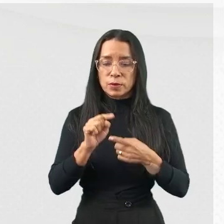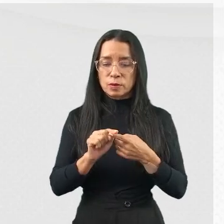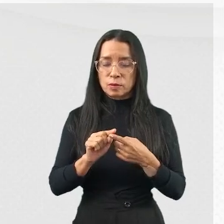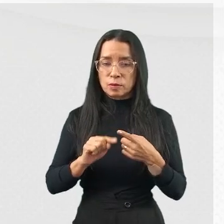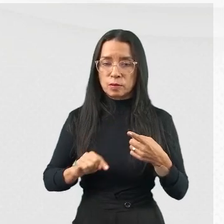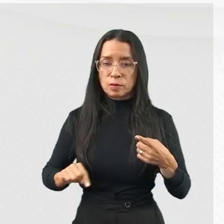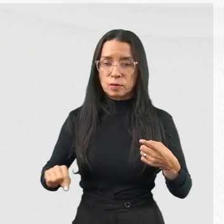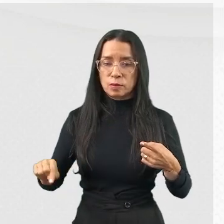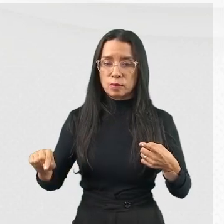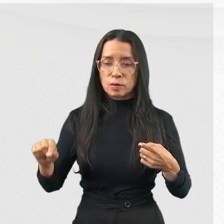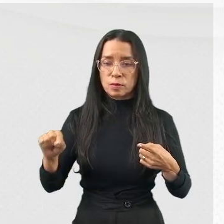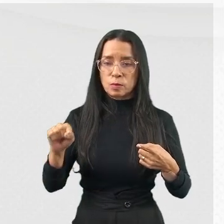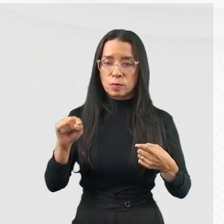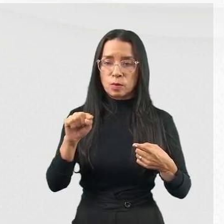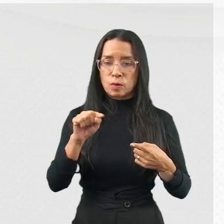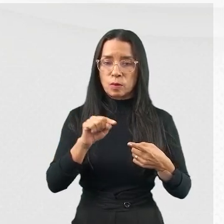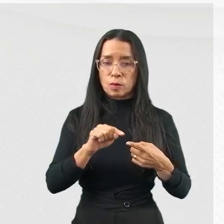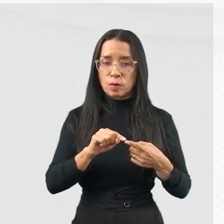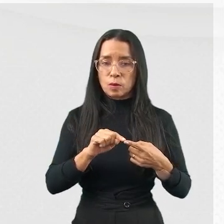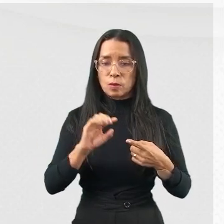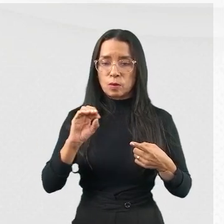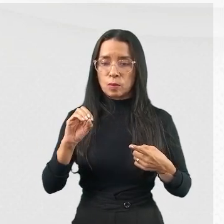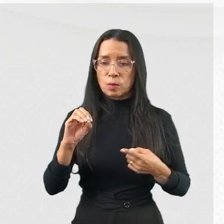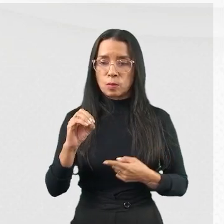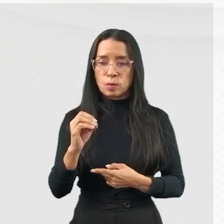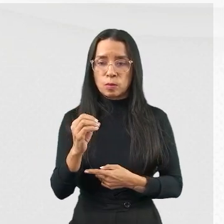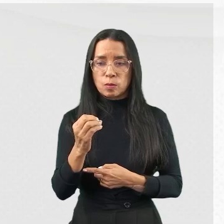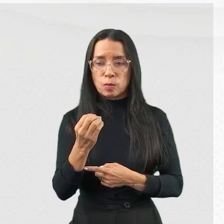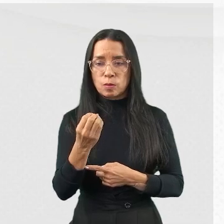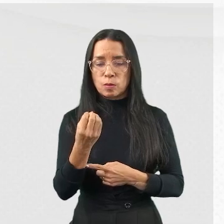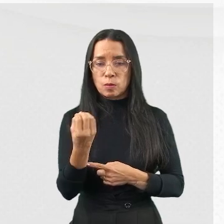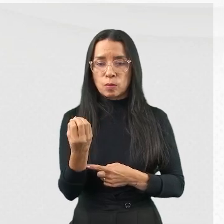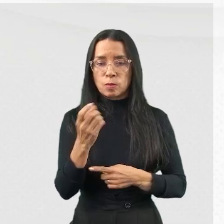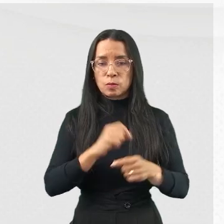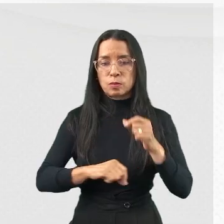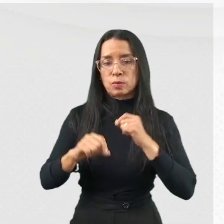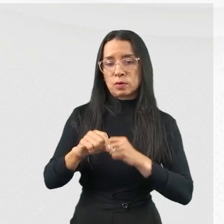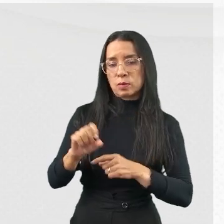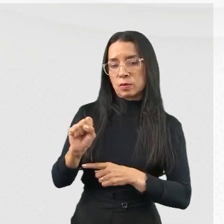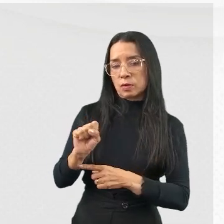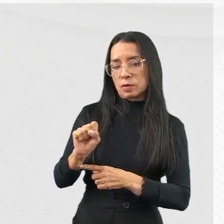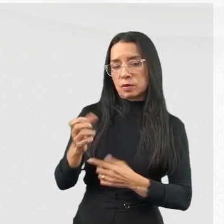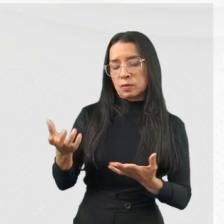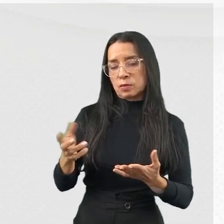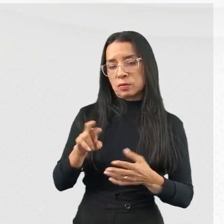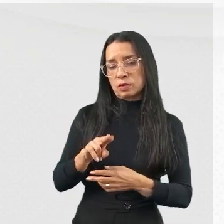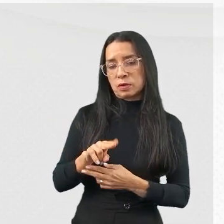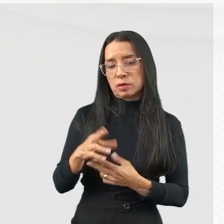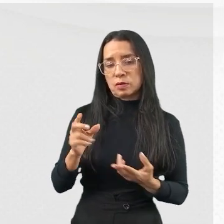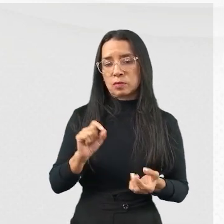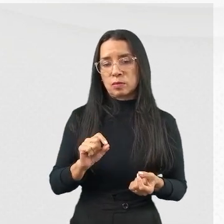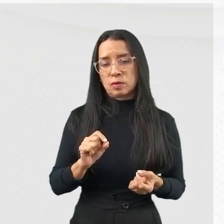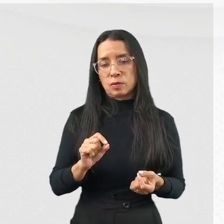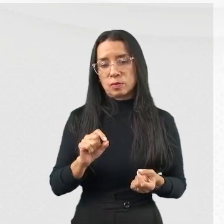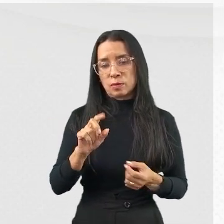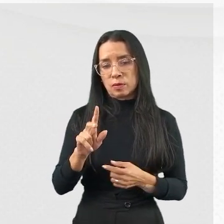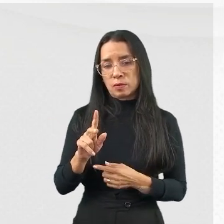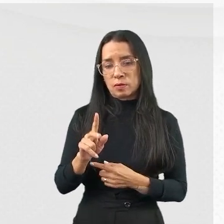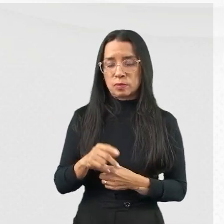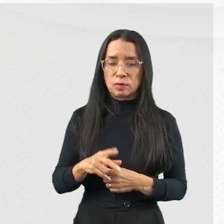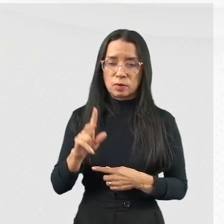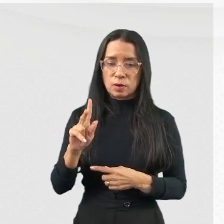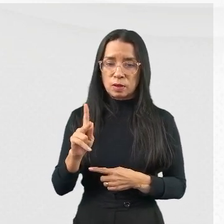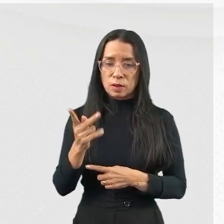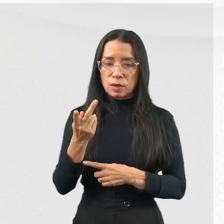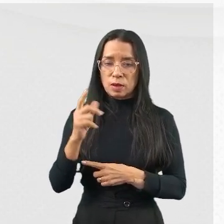voltas. Rotações não são voltas? Voltas por segundo. Que é a mesma coisa que